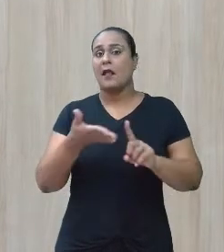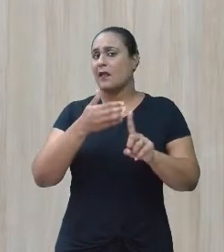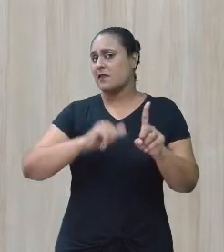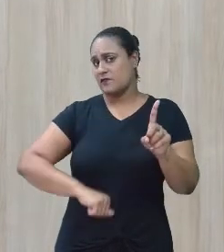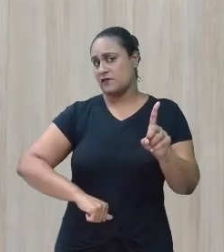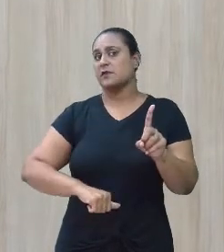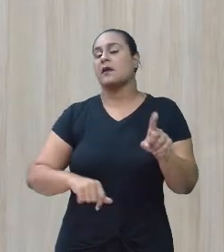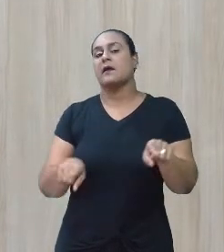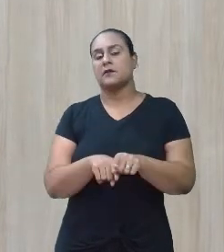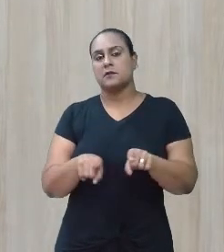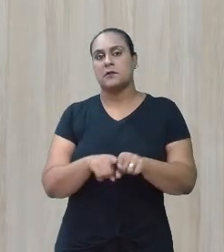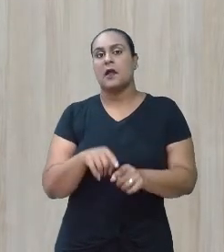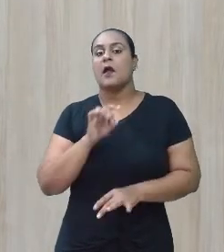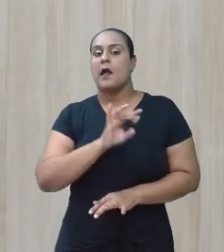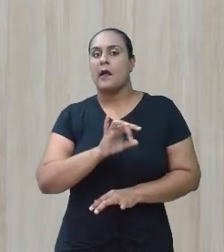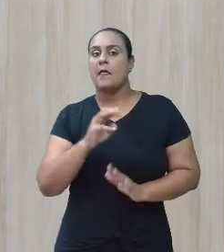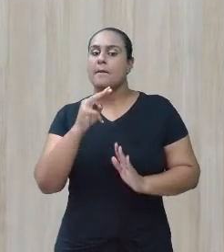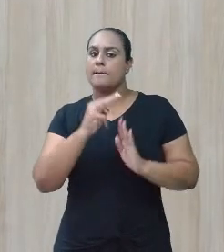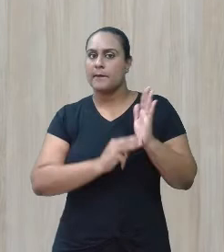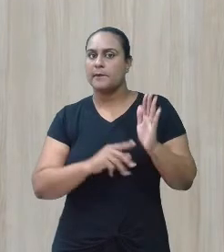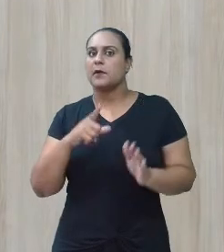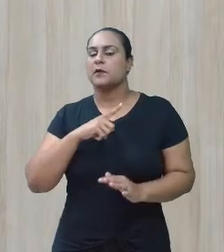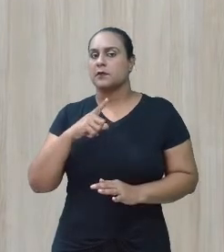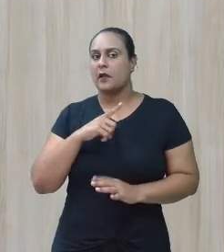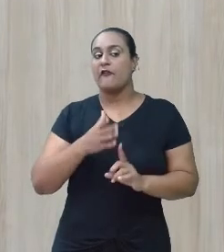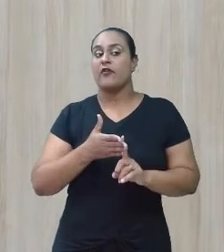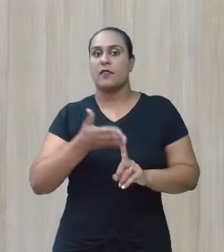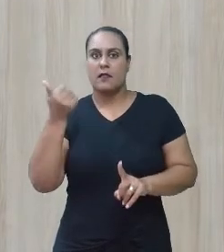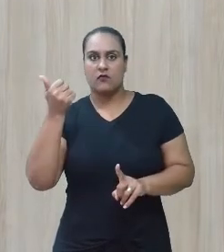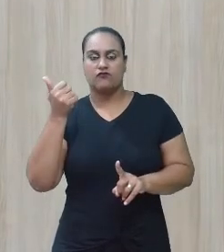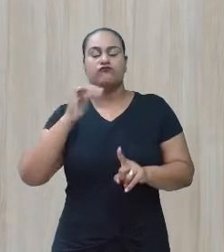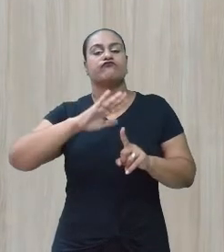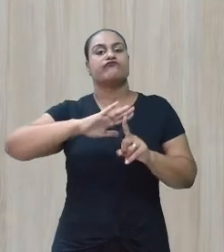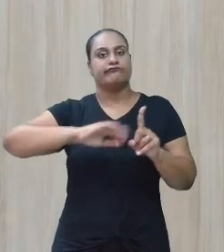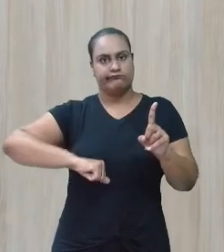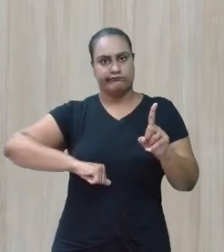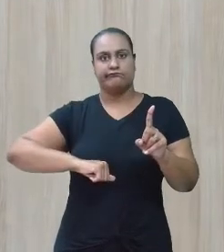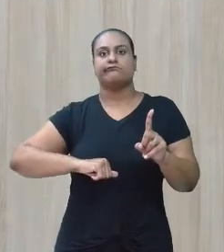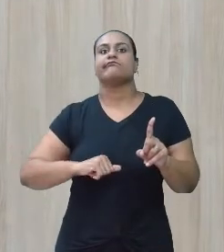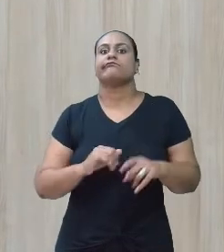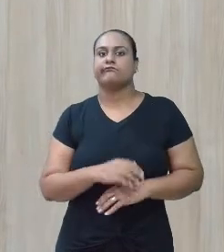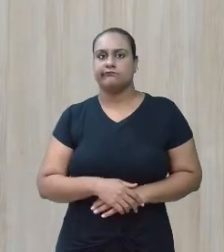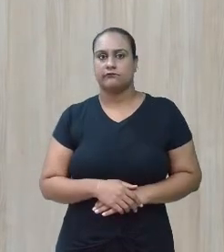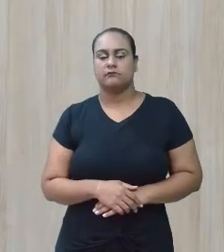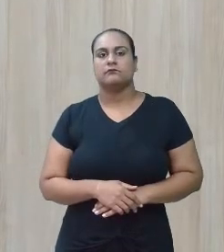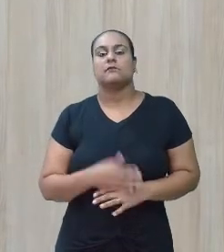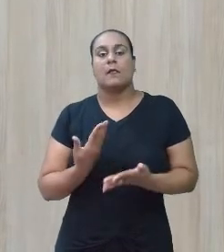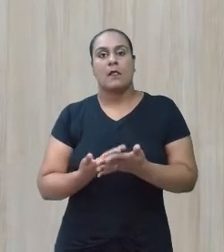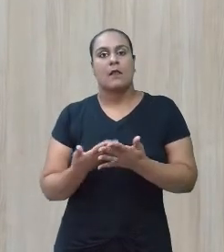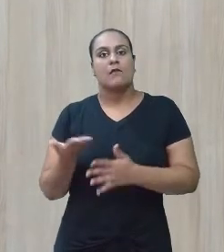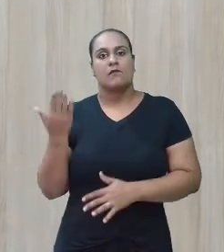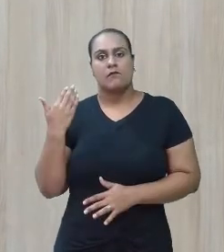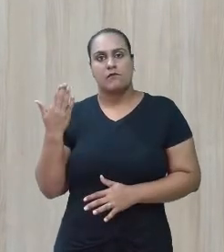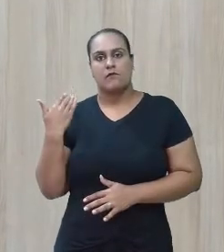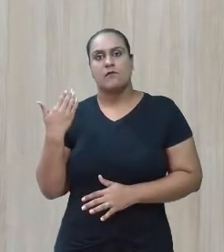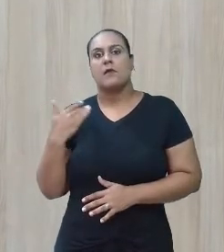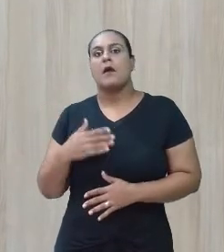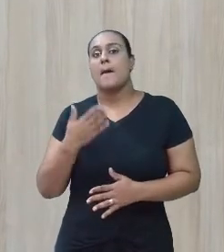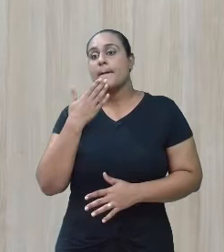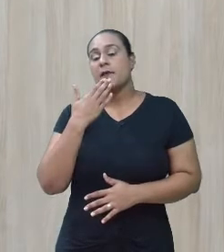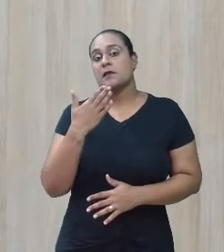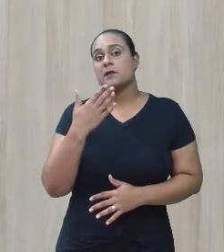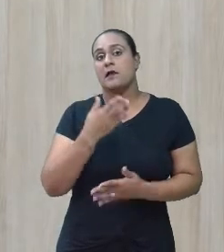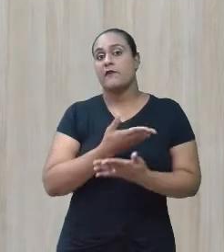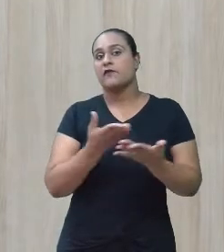desvantagens também, porque cada método desse nós vimos que eles têm vantagens e desvantagens. Em aulas anteriores eu pedi a vocês,